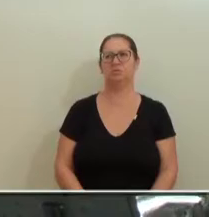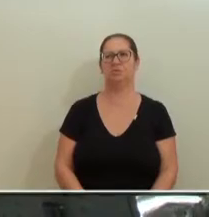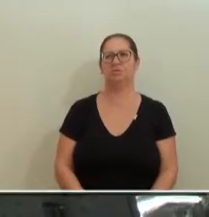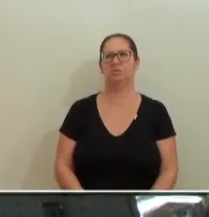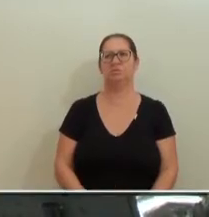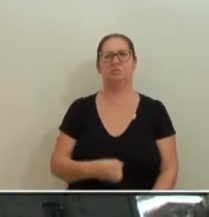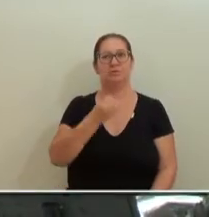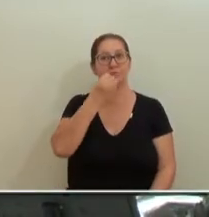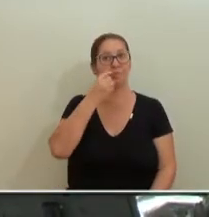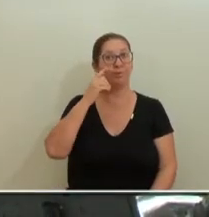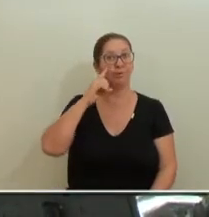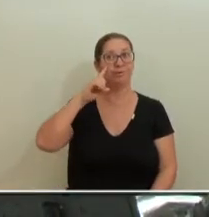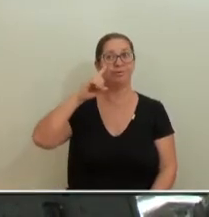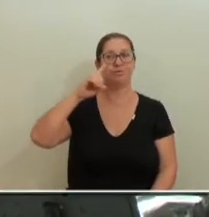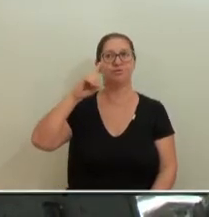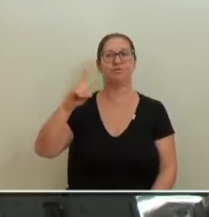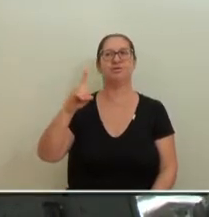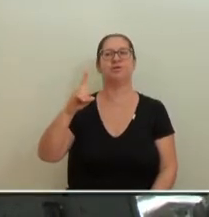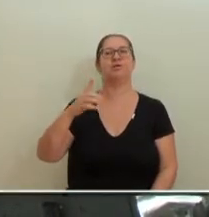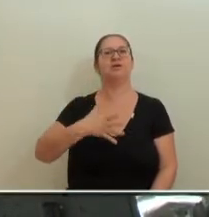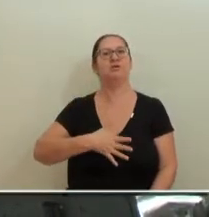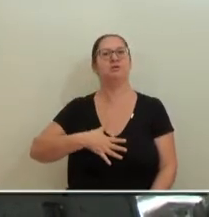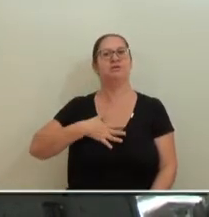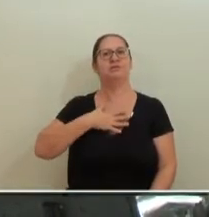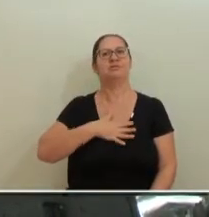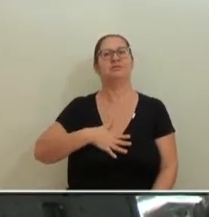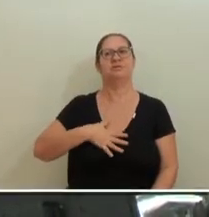Bom dia. É com grande satisfação que